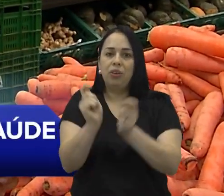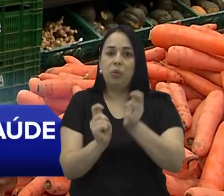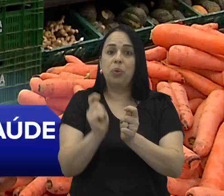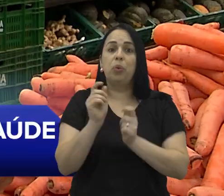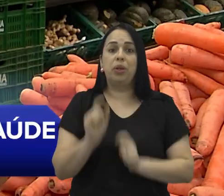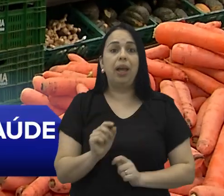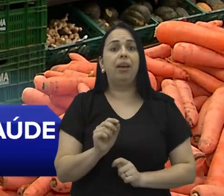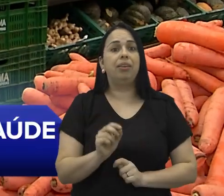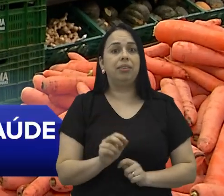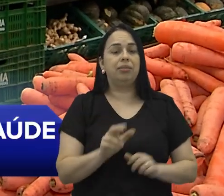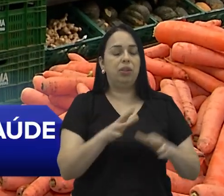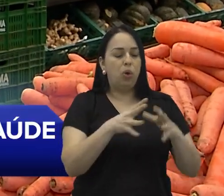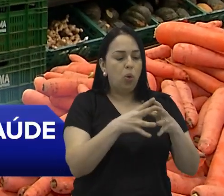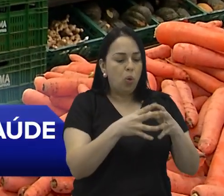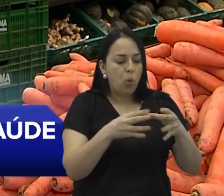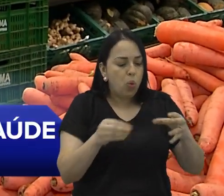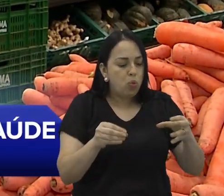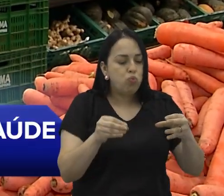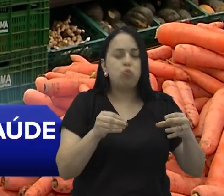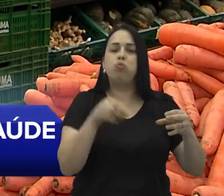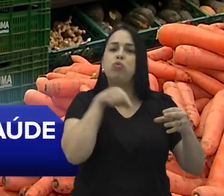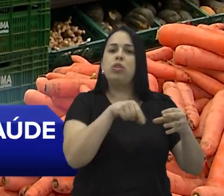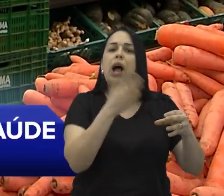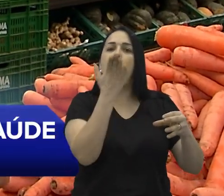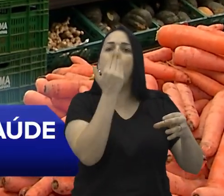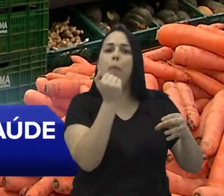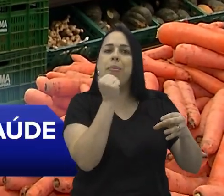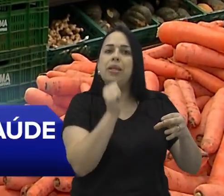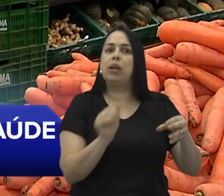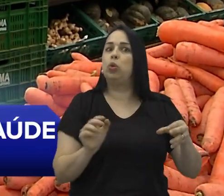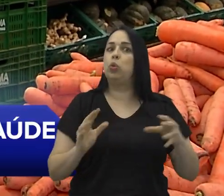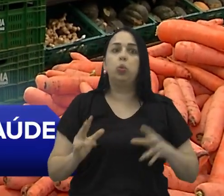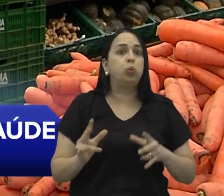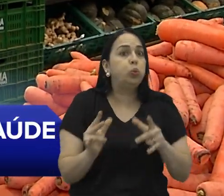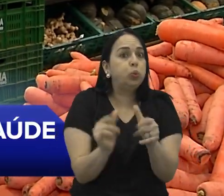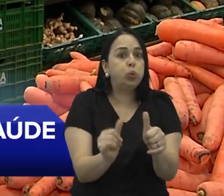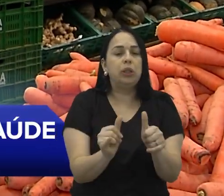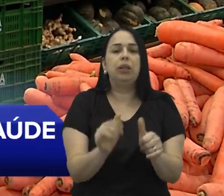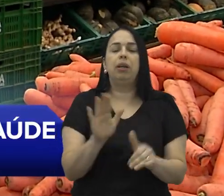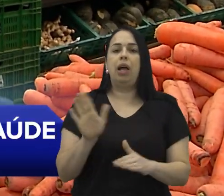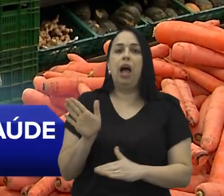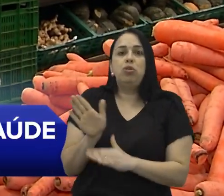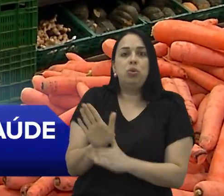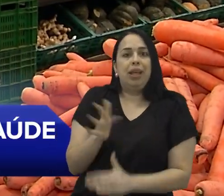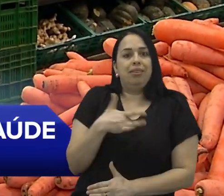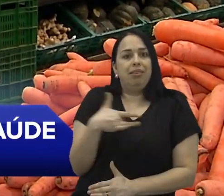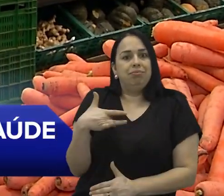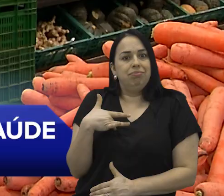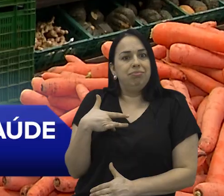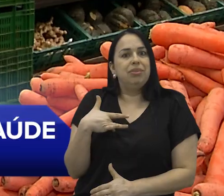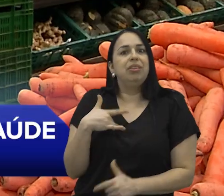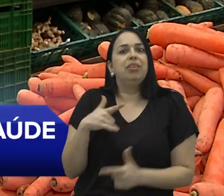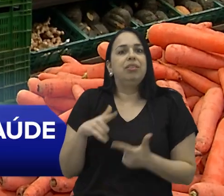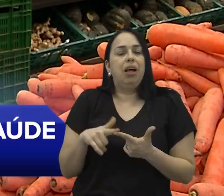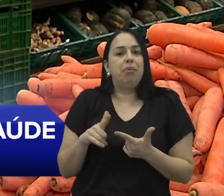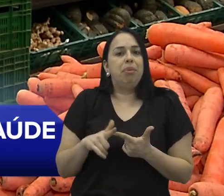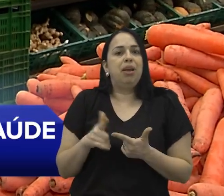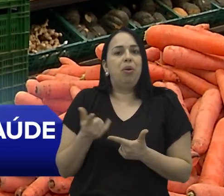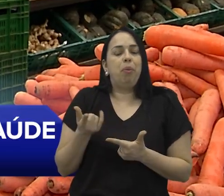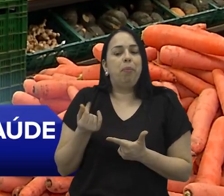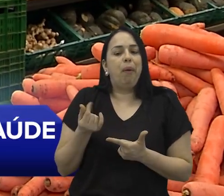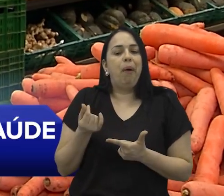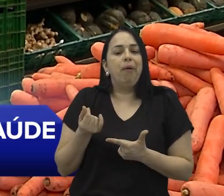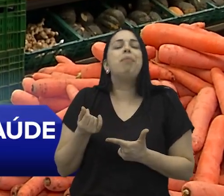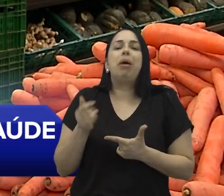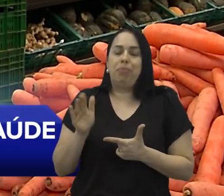das saídas é reaproveitar os alimentos por inteiro, uma prática que, além de contribuir para a sua saúde,